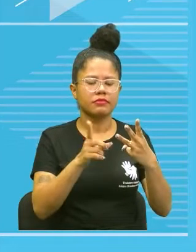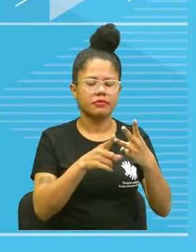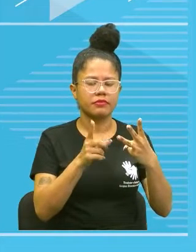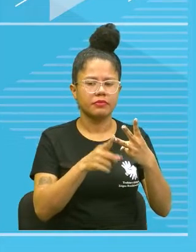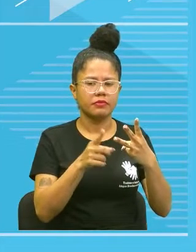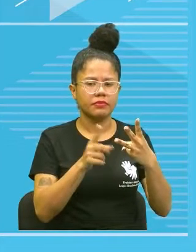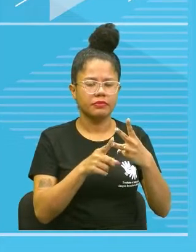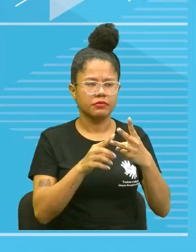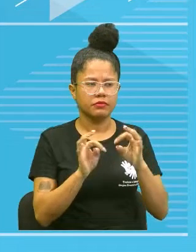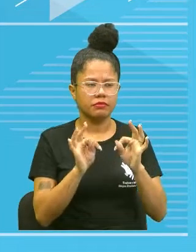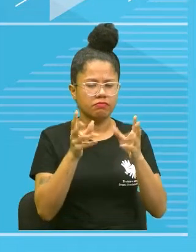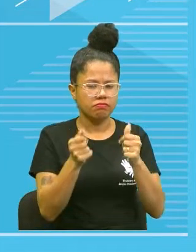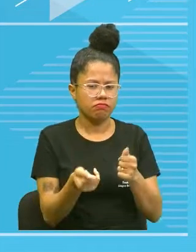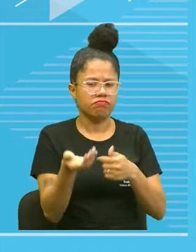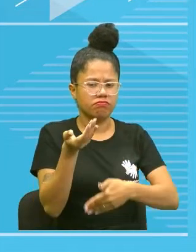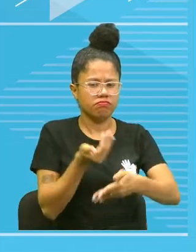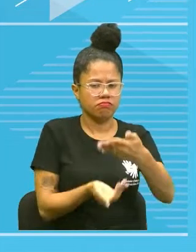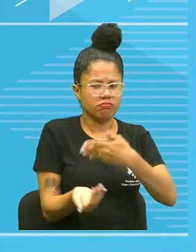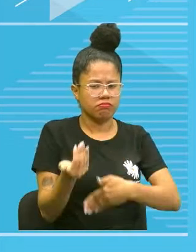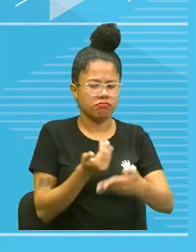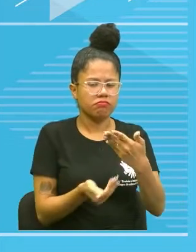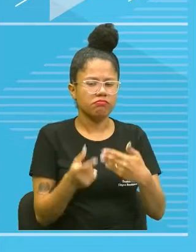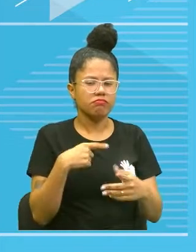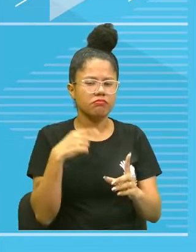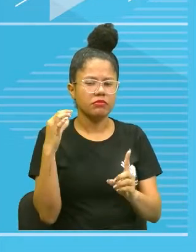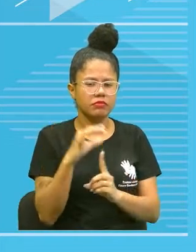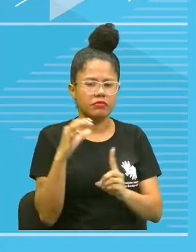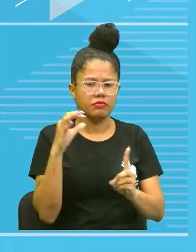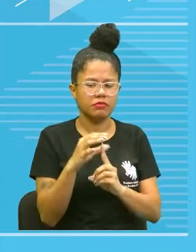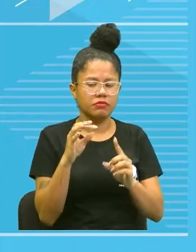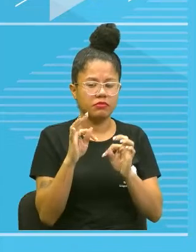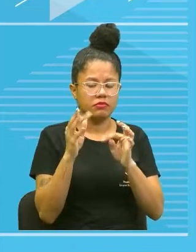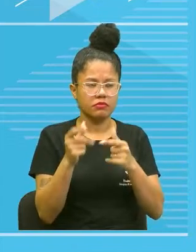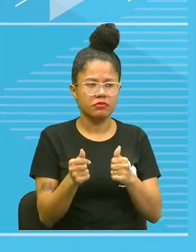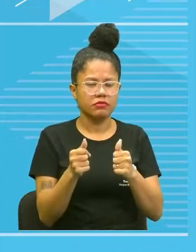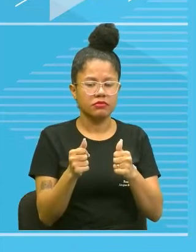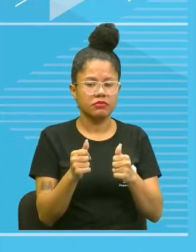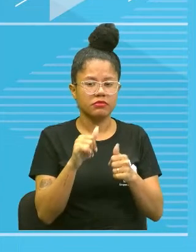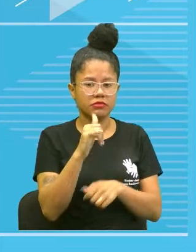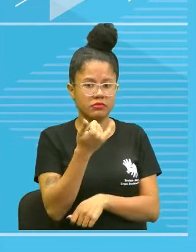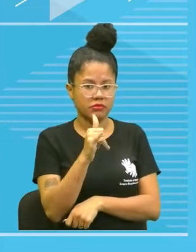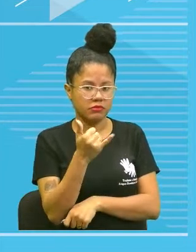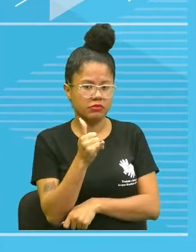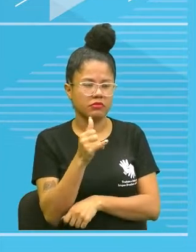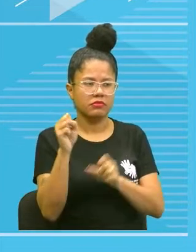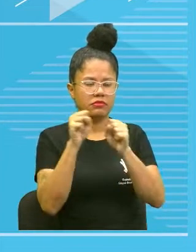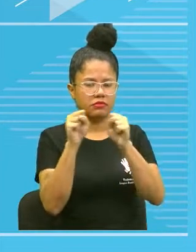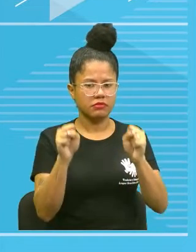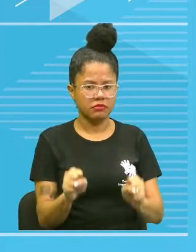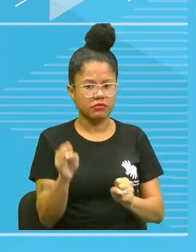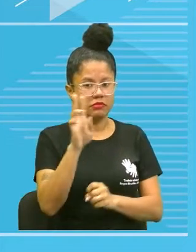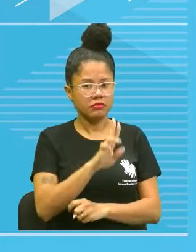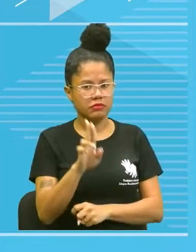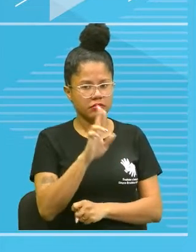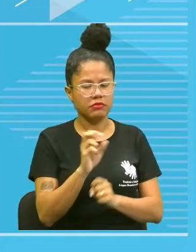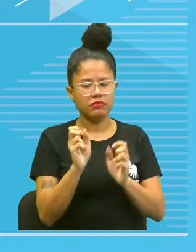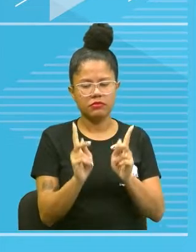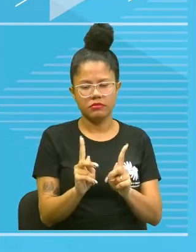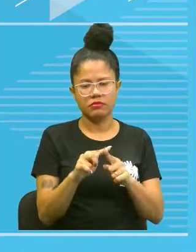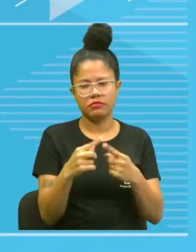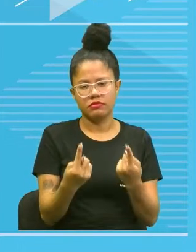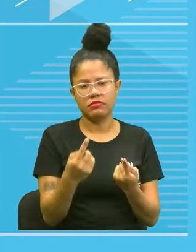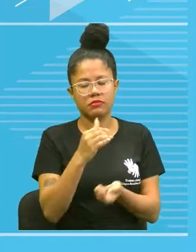Então, tudo isso tem uma influência em todo esse trabalho que o sistema pega, tá bom? Mas